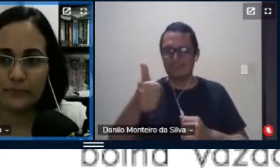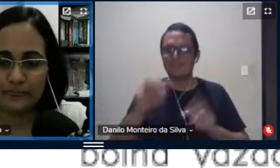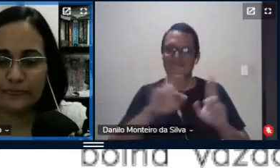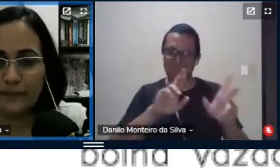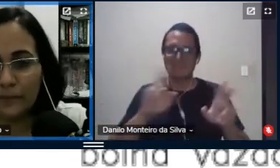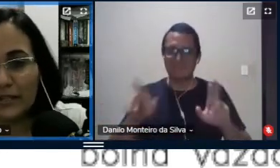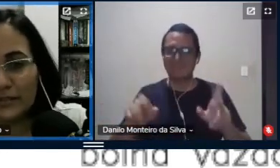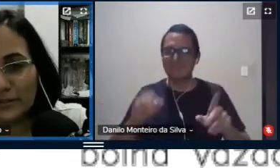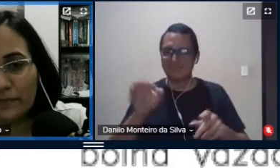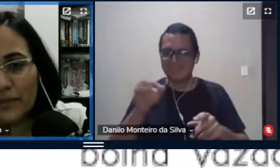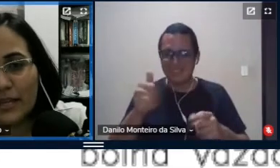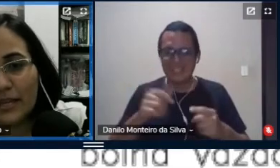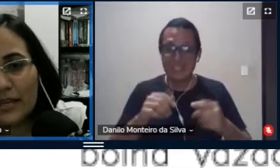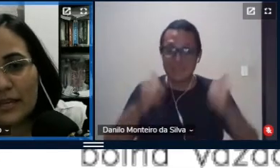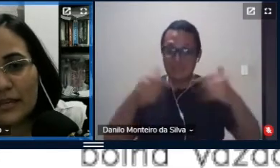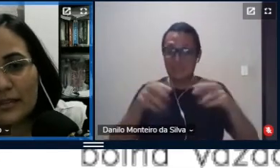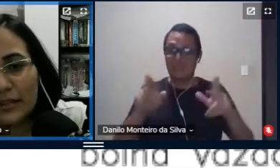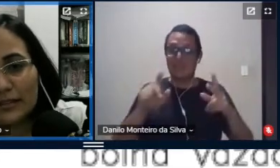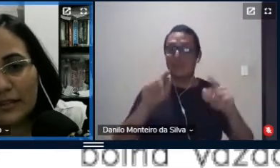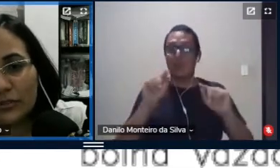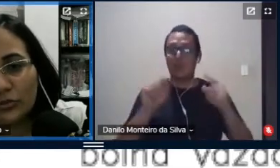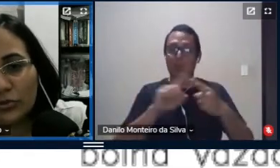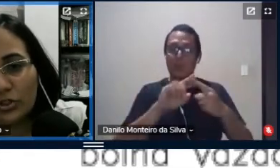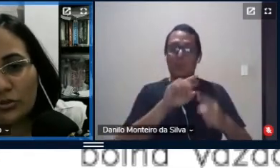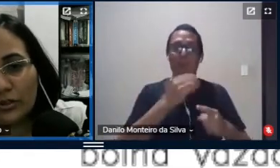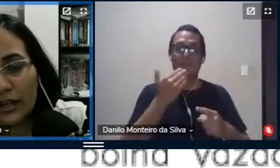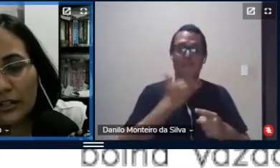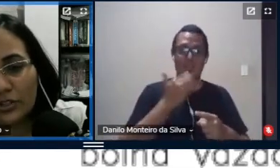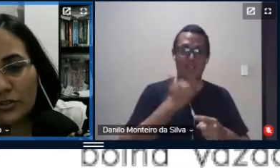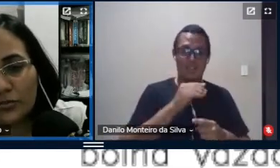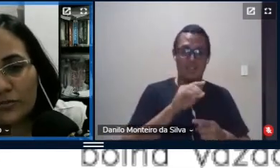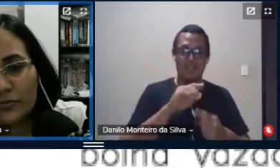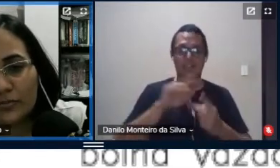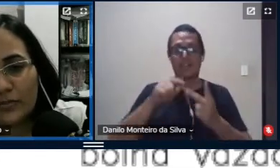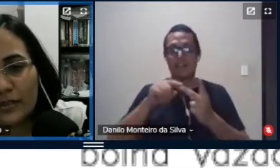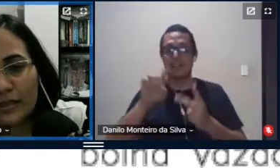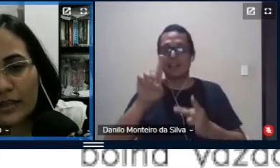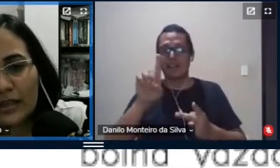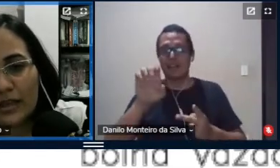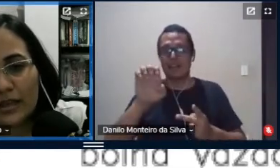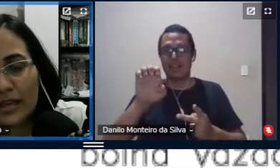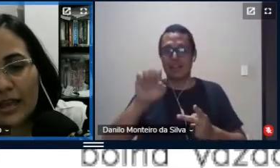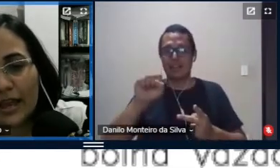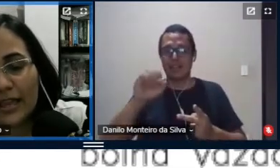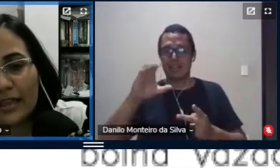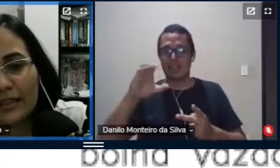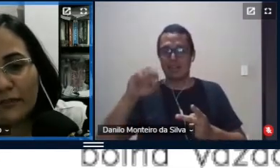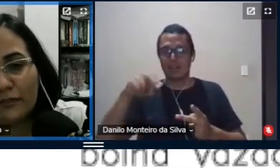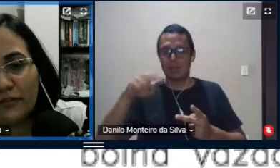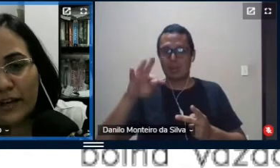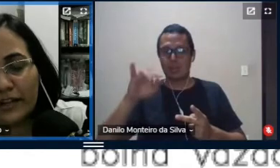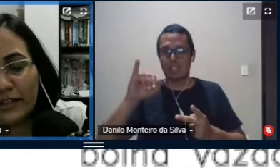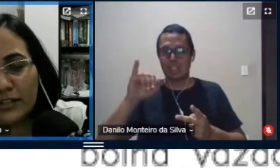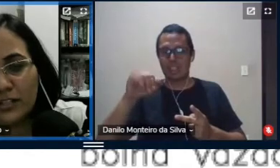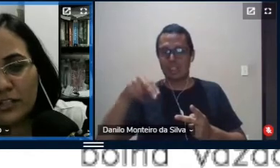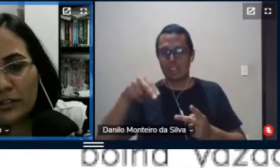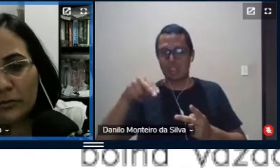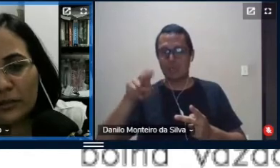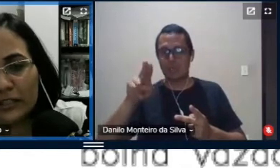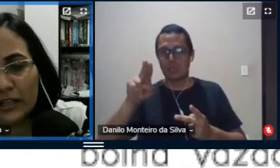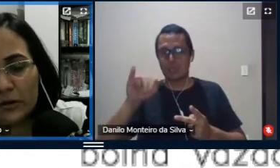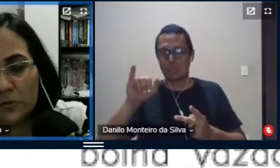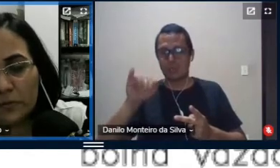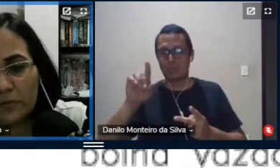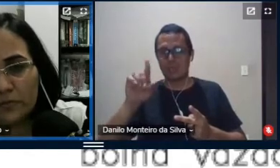distintas? Então, beleza. Então, a descontinuidade é aquela falha que a gente